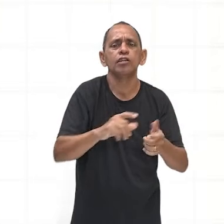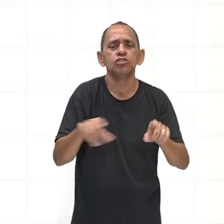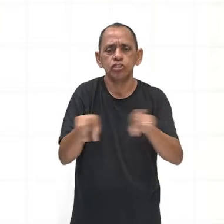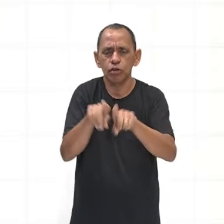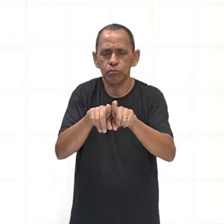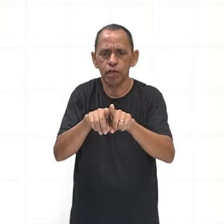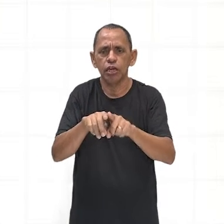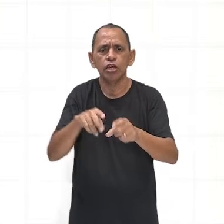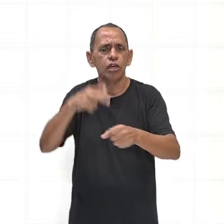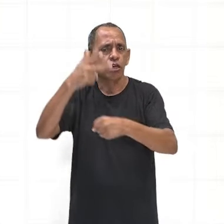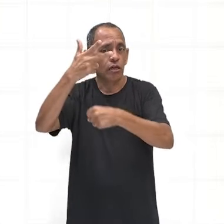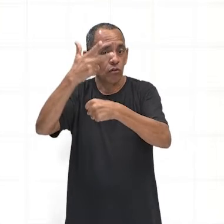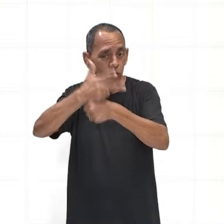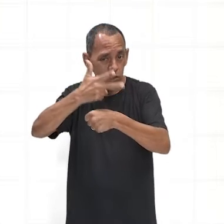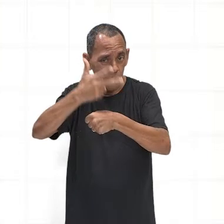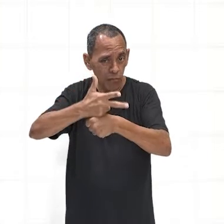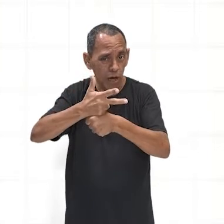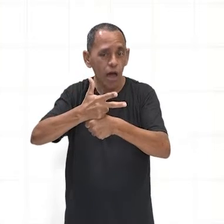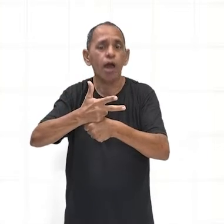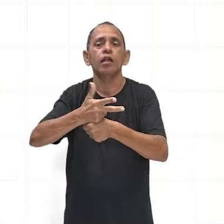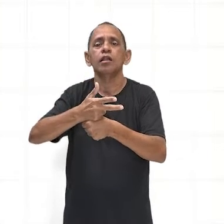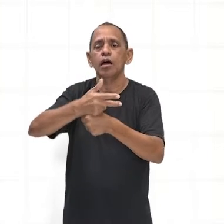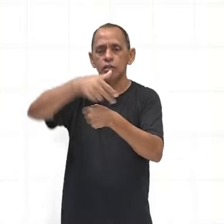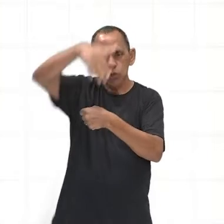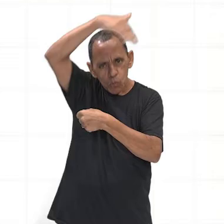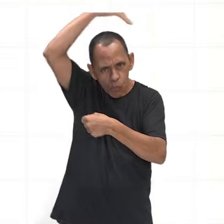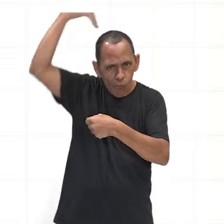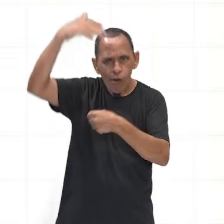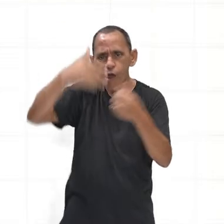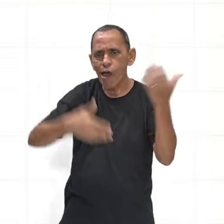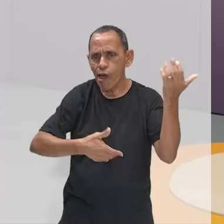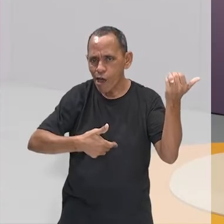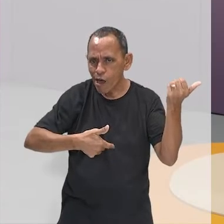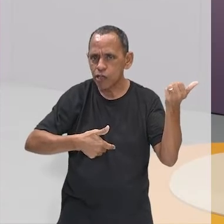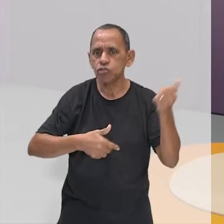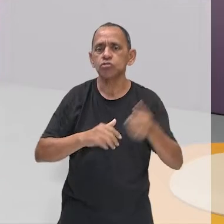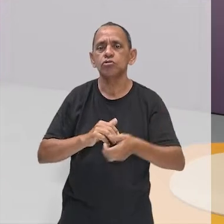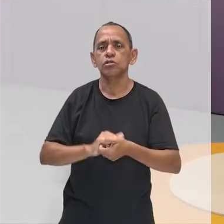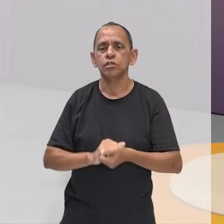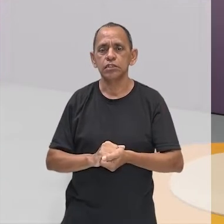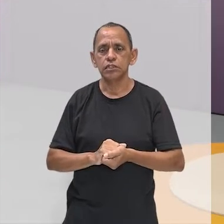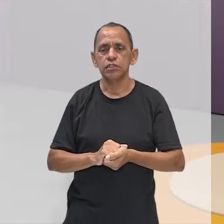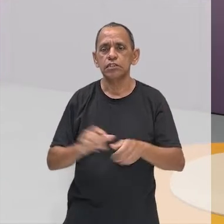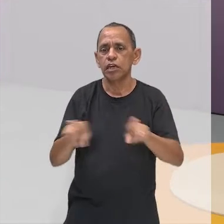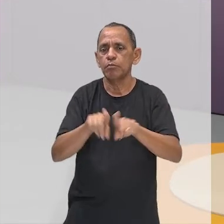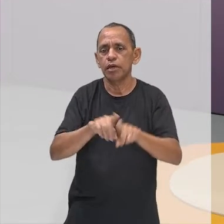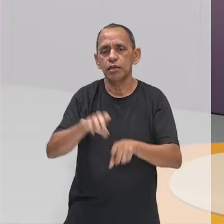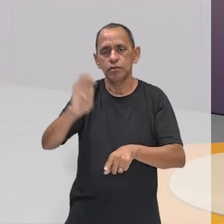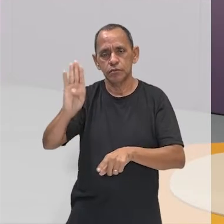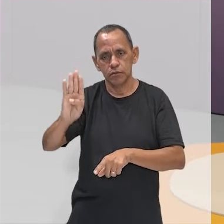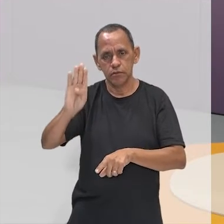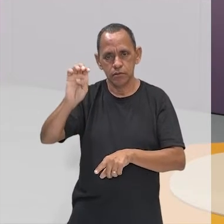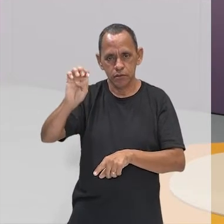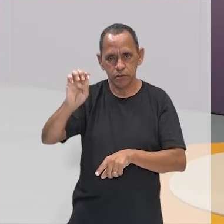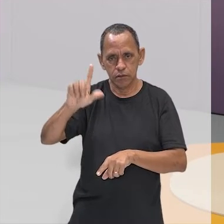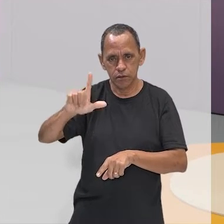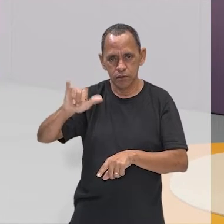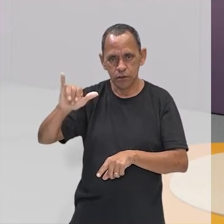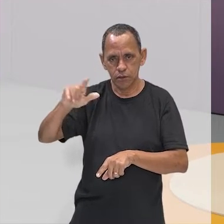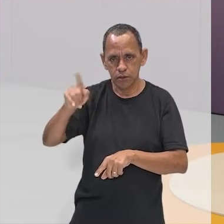Guatemala, Honduras e também Belize. E olha só, aqui estão algumas características notáveis